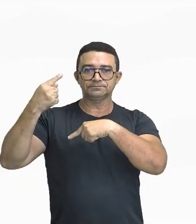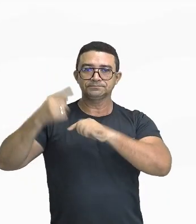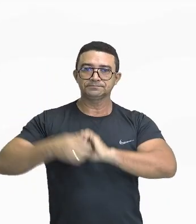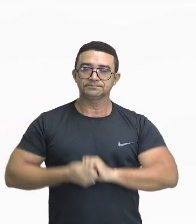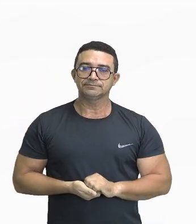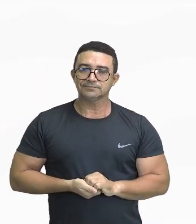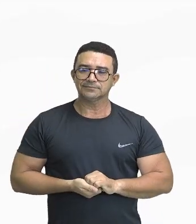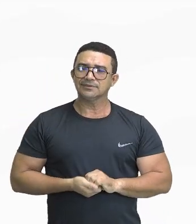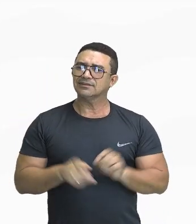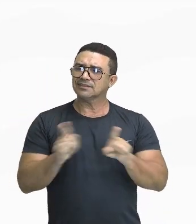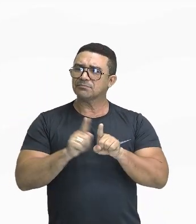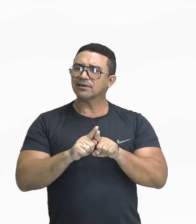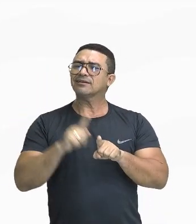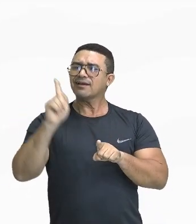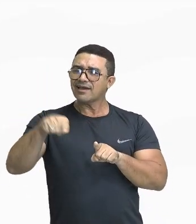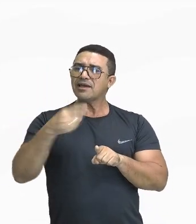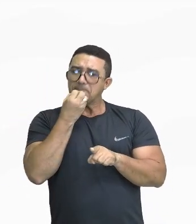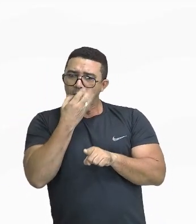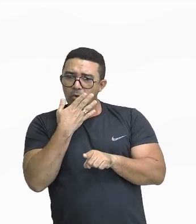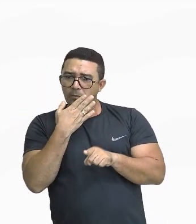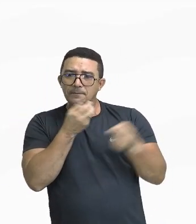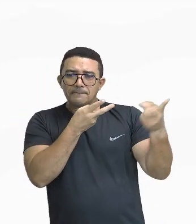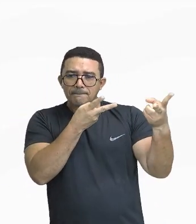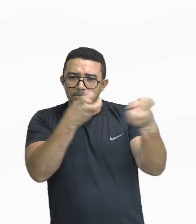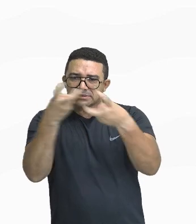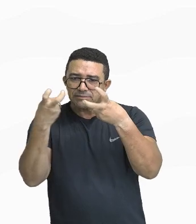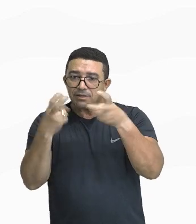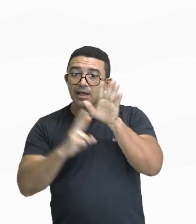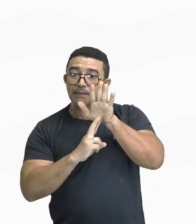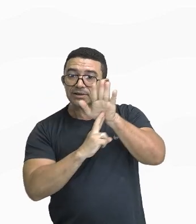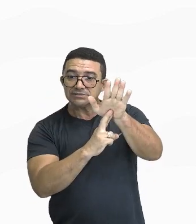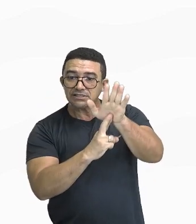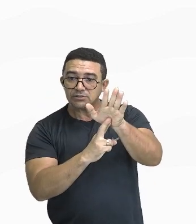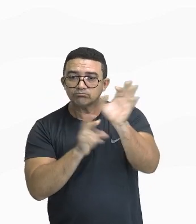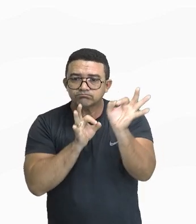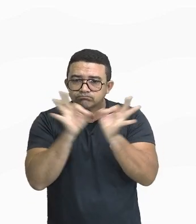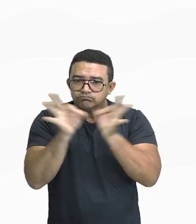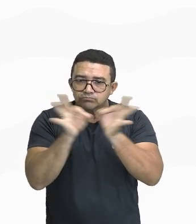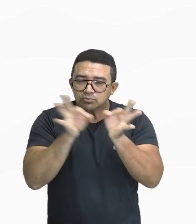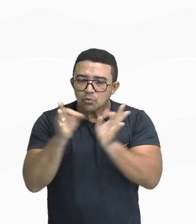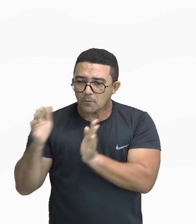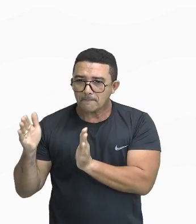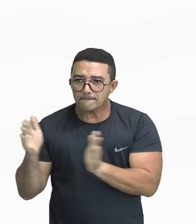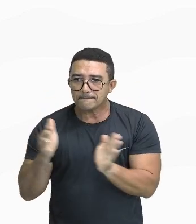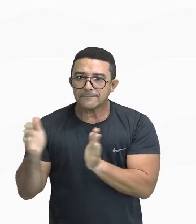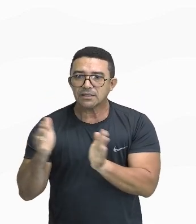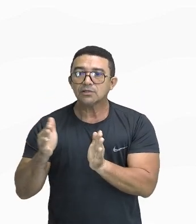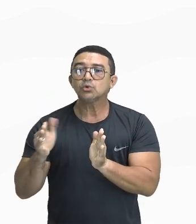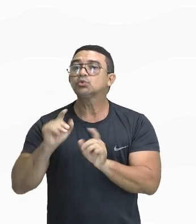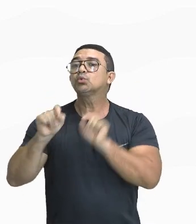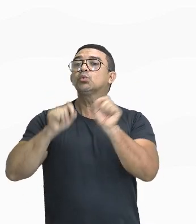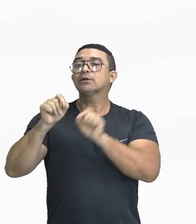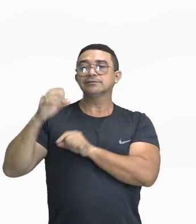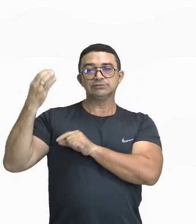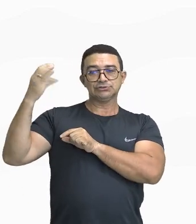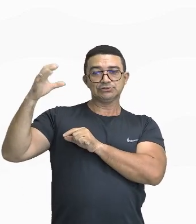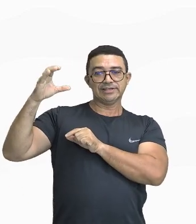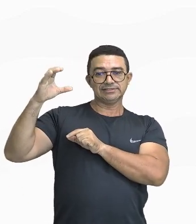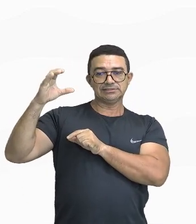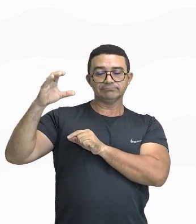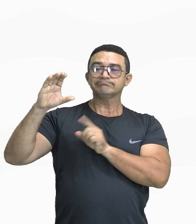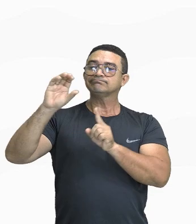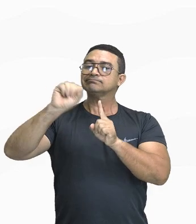É interessante perceber que essas representações elas foram elaboradas em um momento em que as ciências